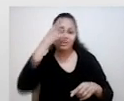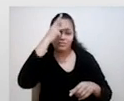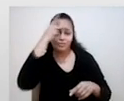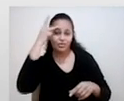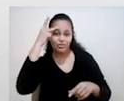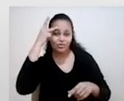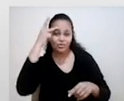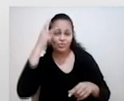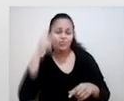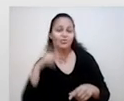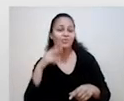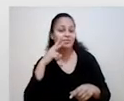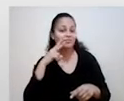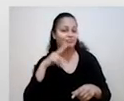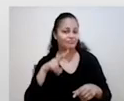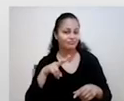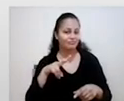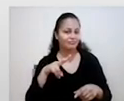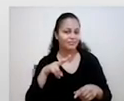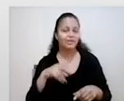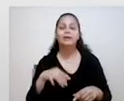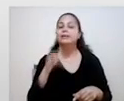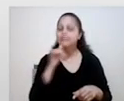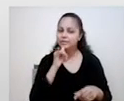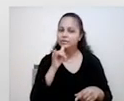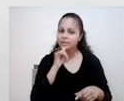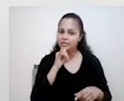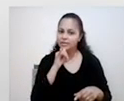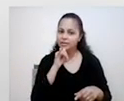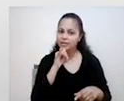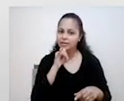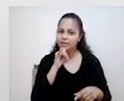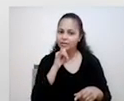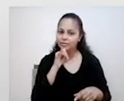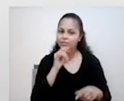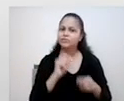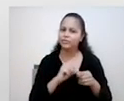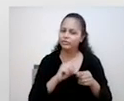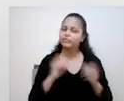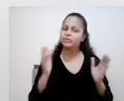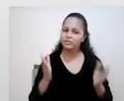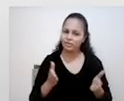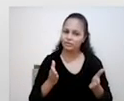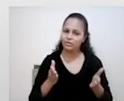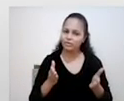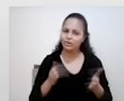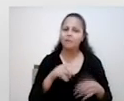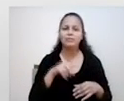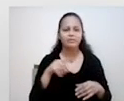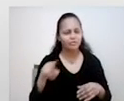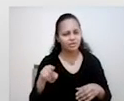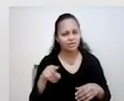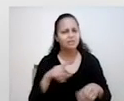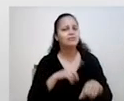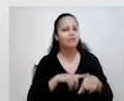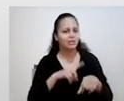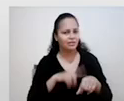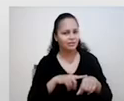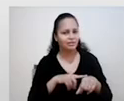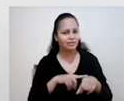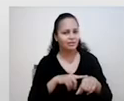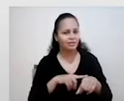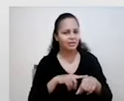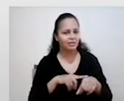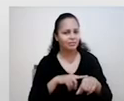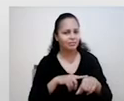ele publica. Certo? Então, são exemplos que eu bolei agora, mas que vocês vão ter tempo aí para escrever pelo menos 5